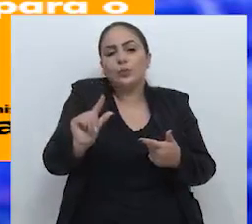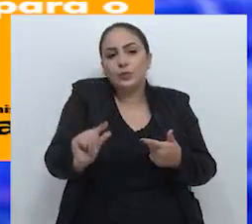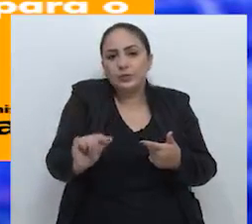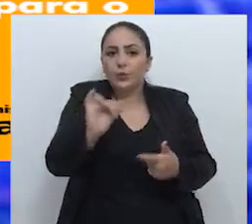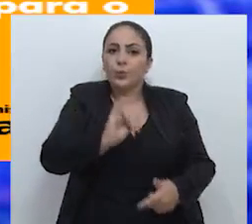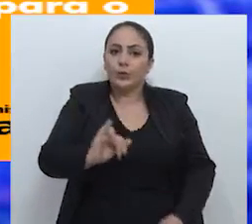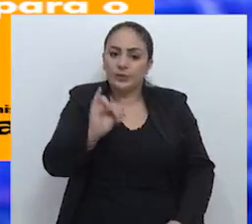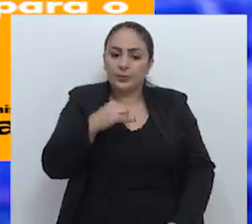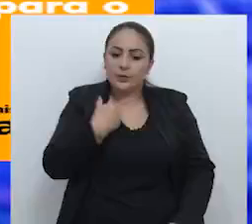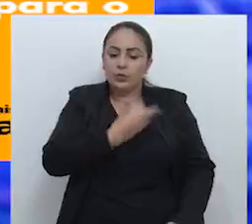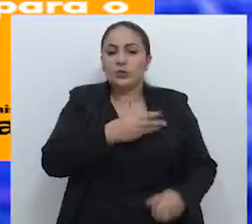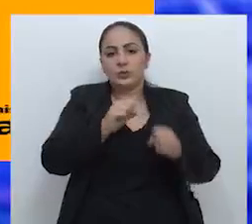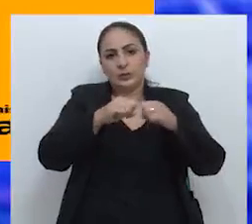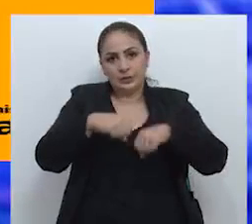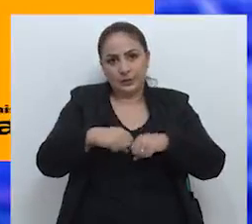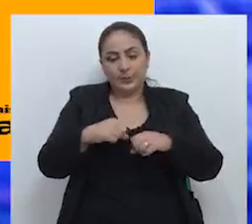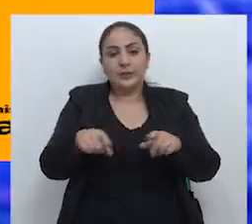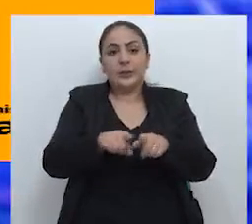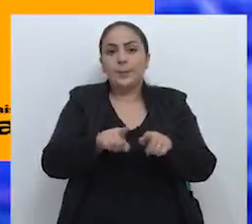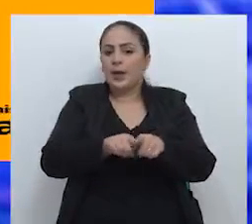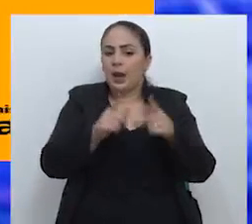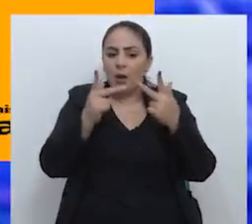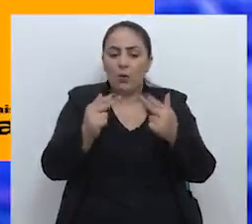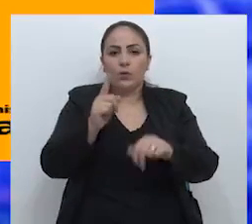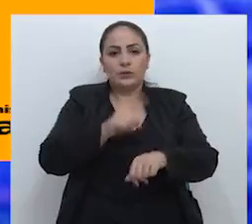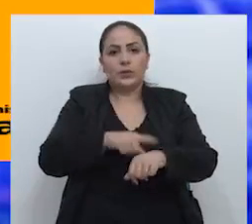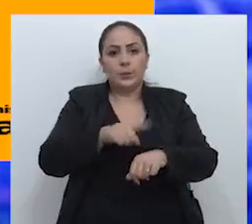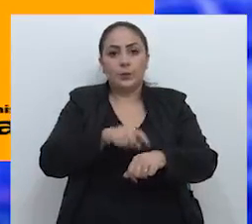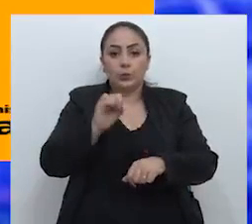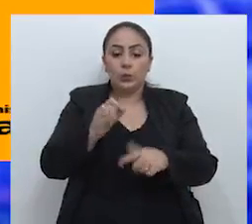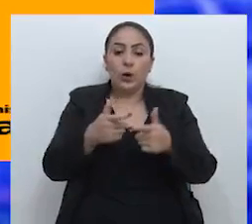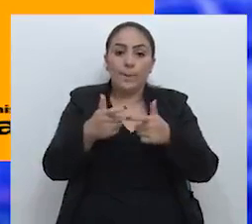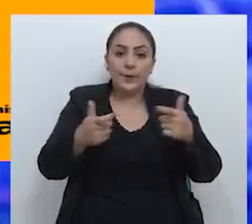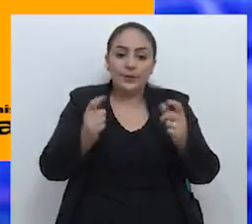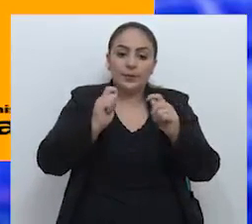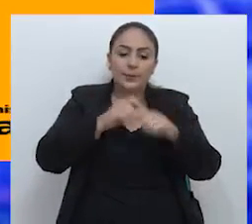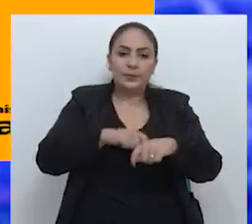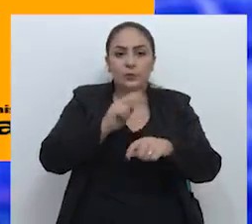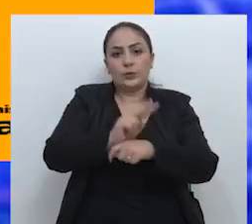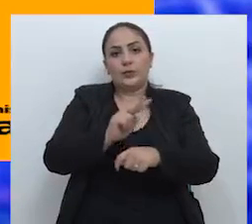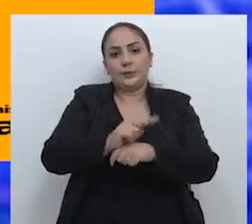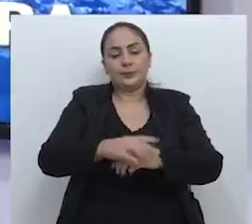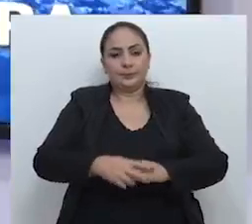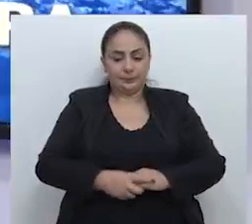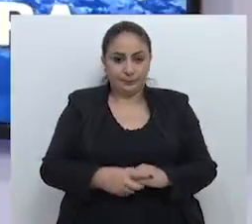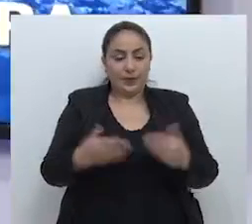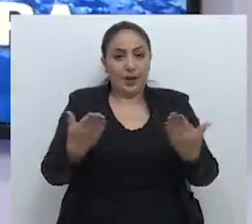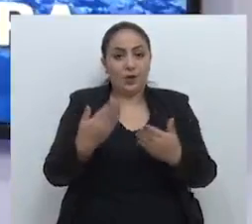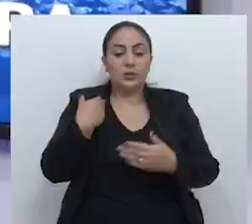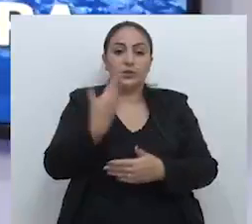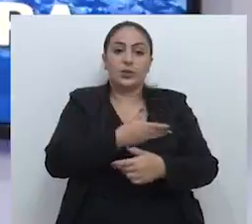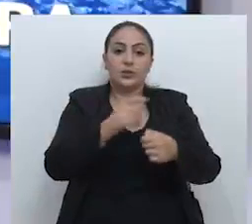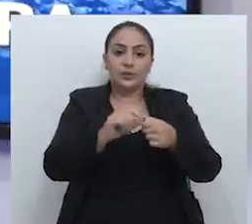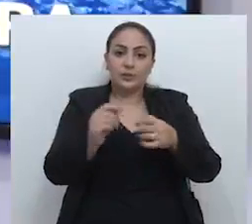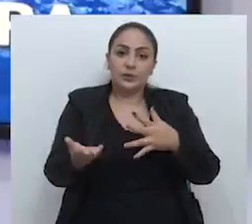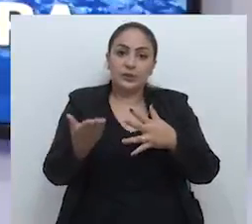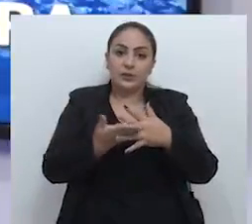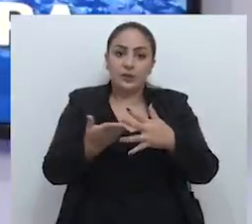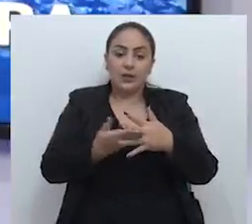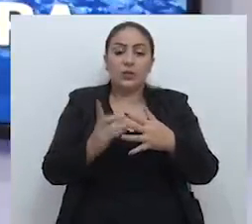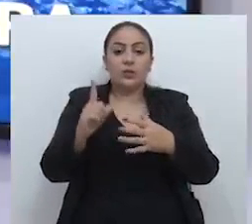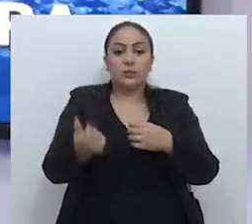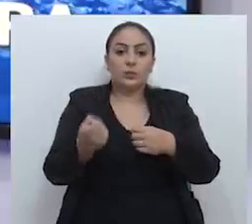alívio para o sistema e ao mesmo tempo em que você aumenta a tua capacidade de cuidar. E agora nós vamos